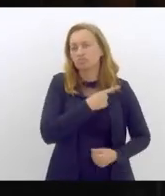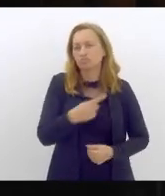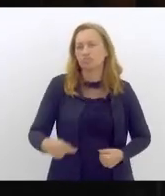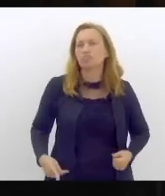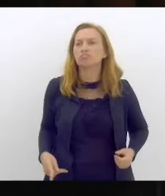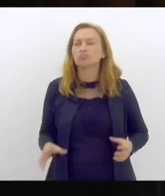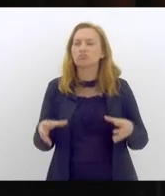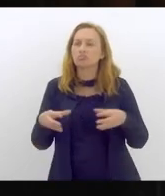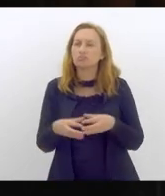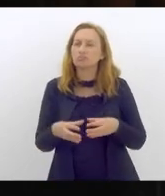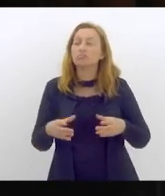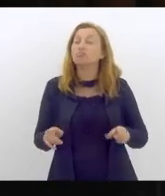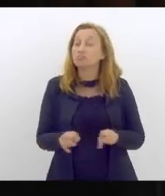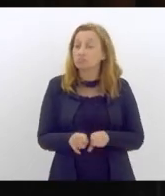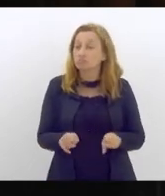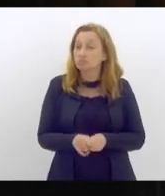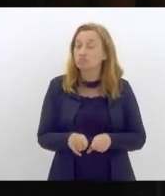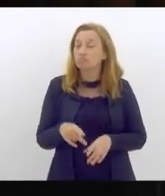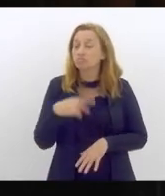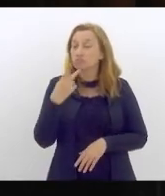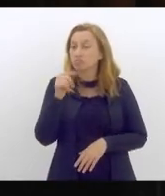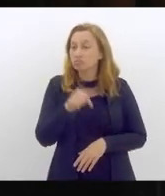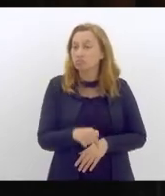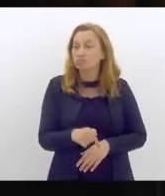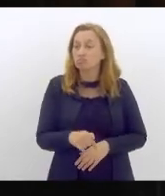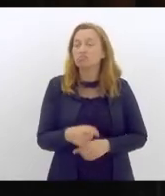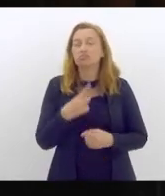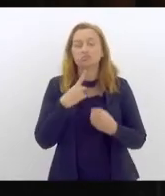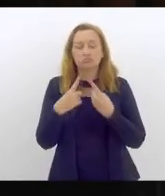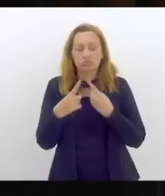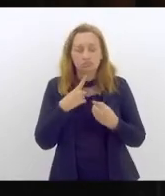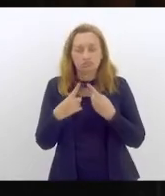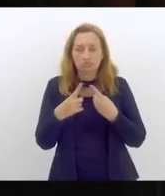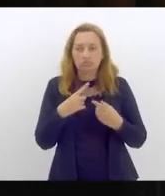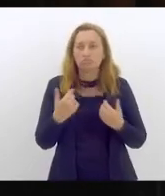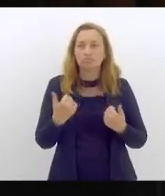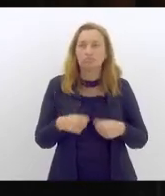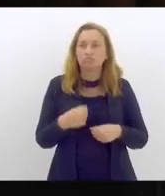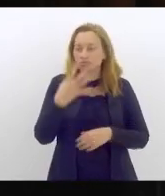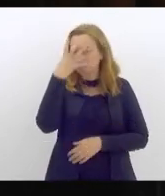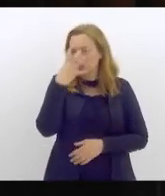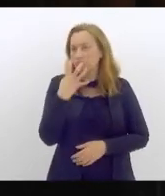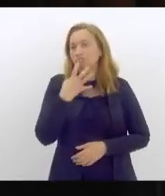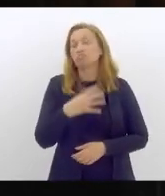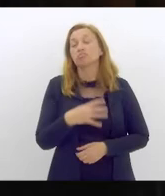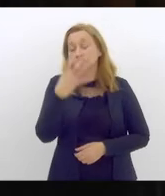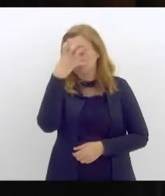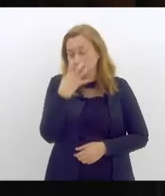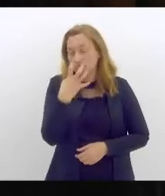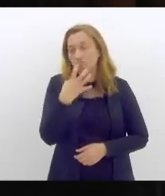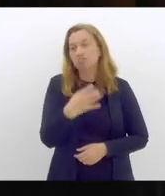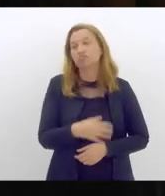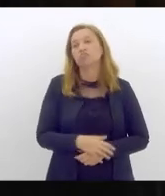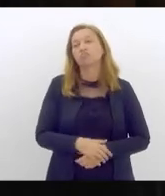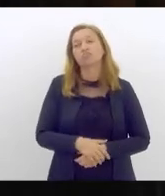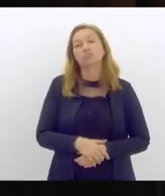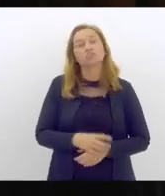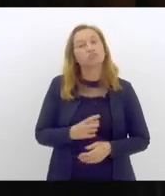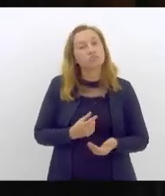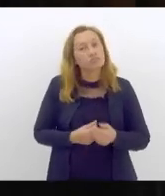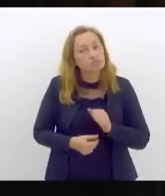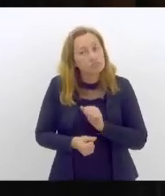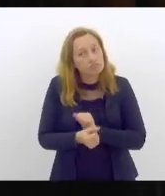desta mesma comissão e trago aqui um debate que precisa ser sério sério investimento